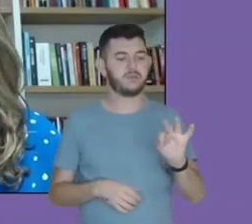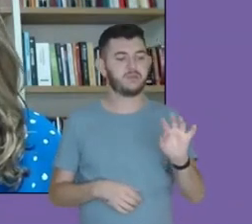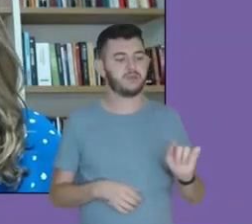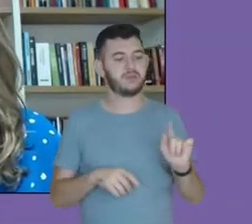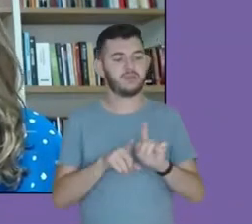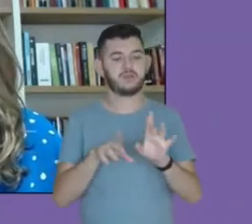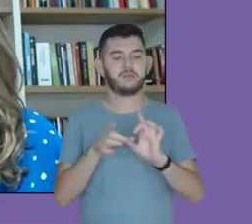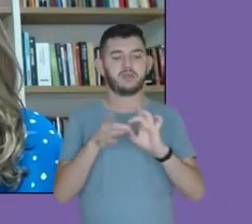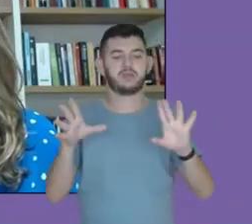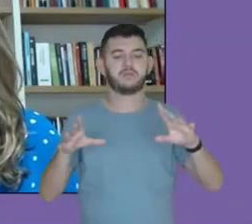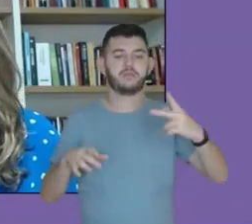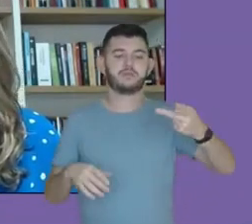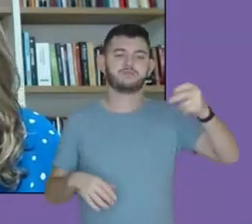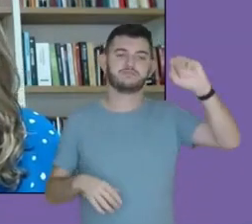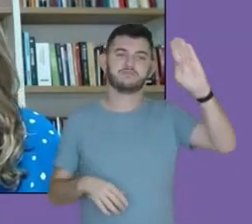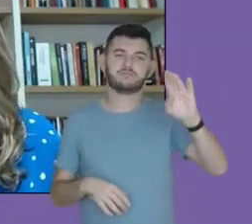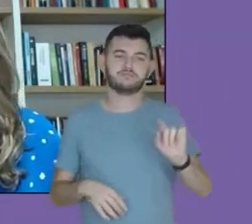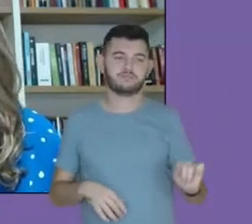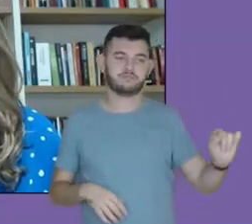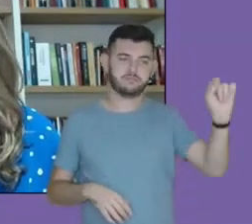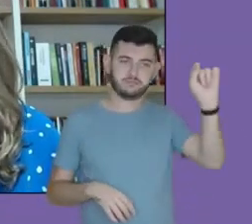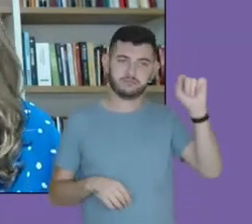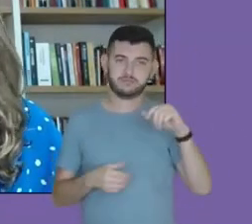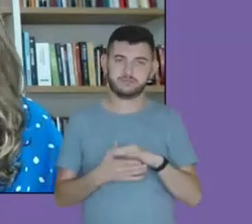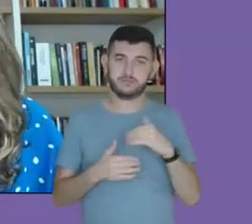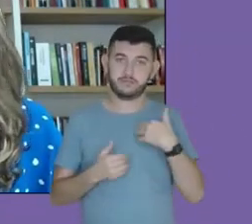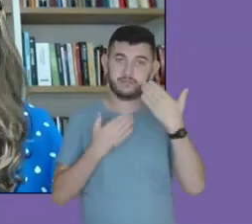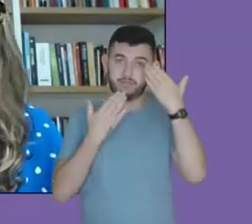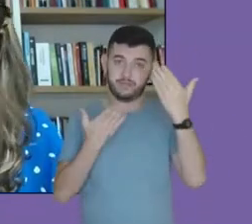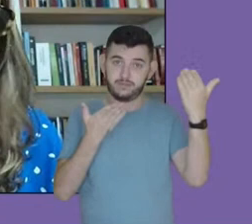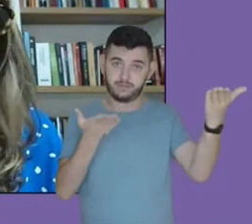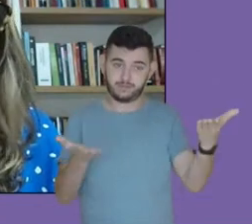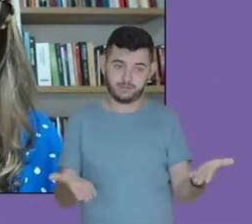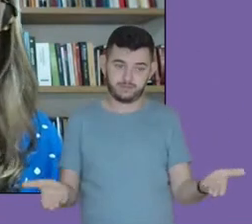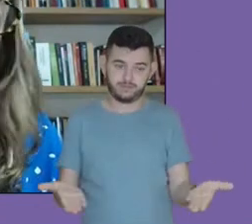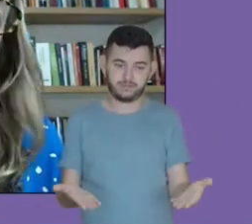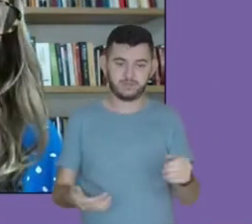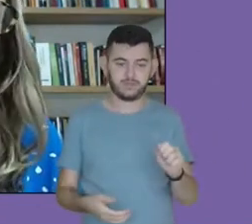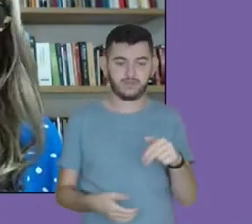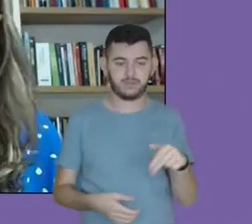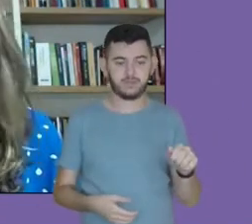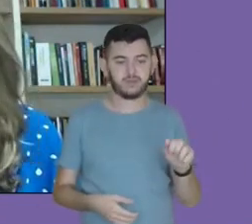Muito obrigada. Agora eu queria passar para a Ana Rita.